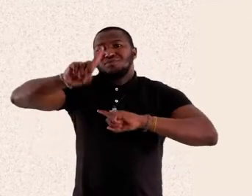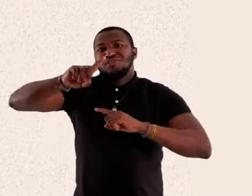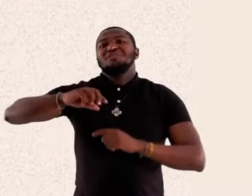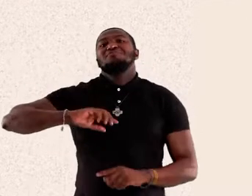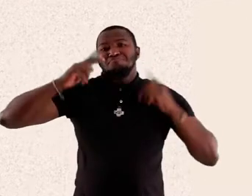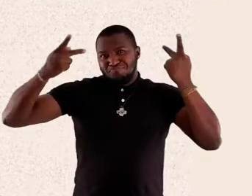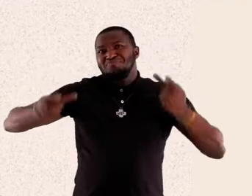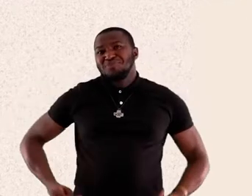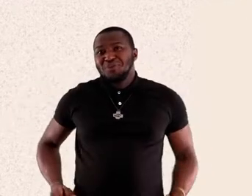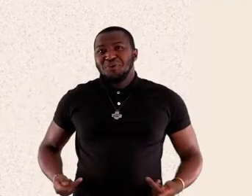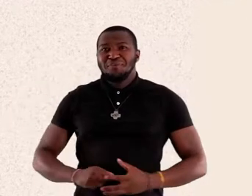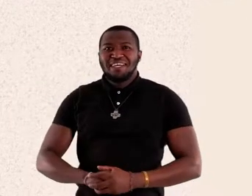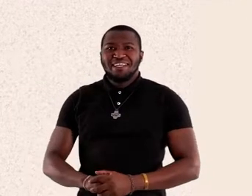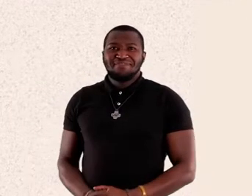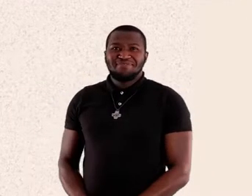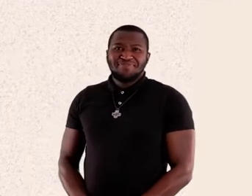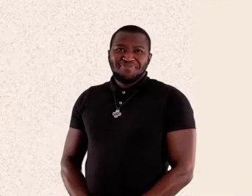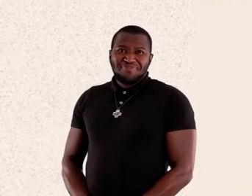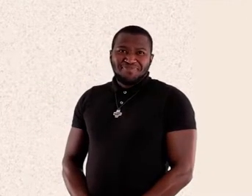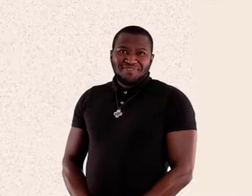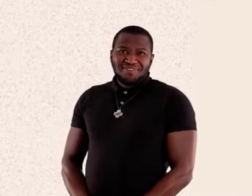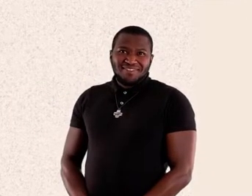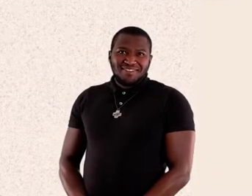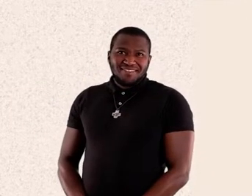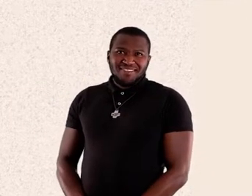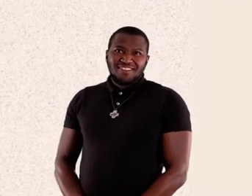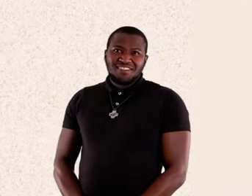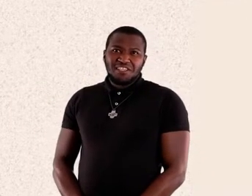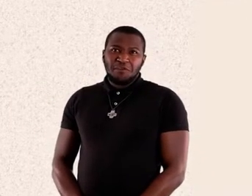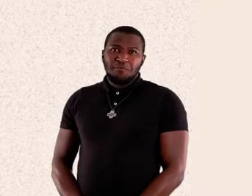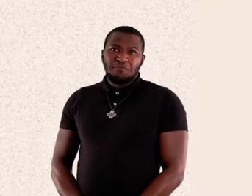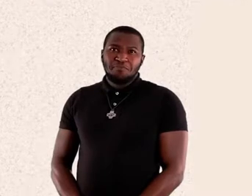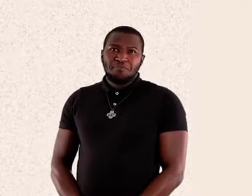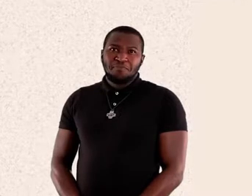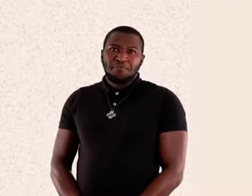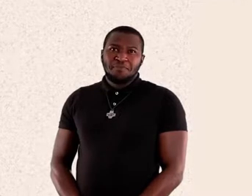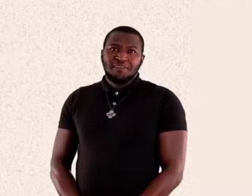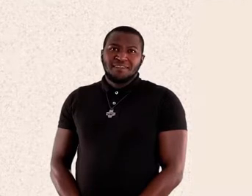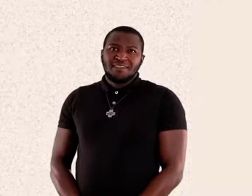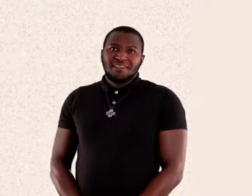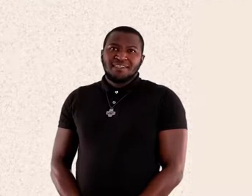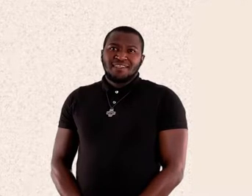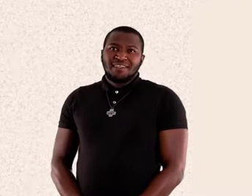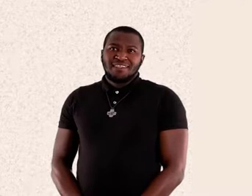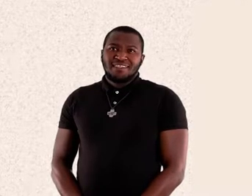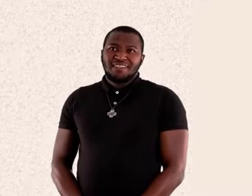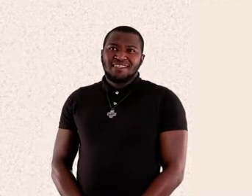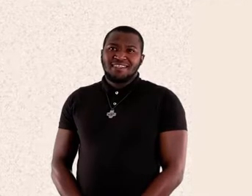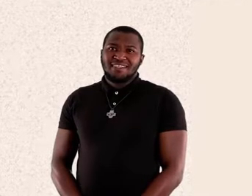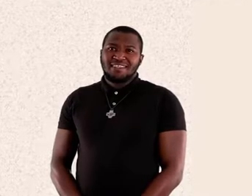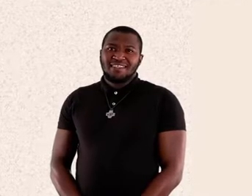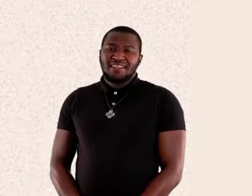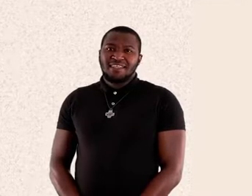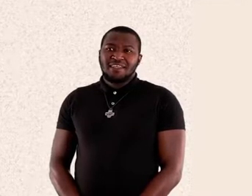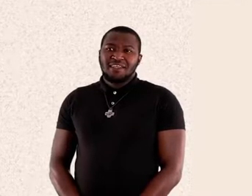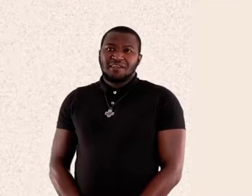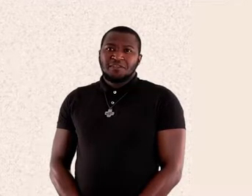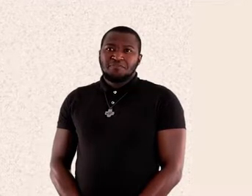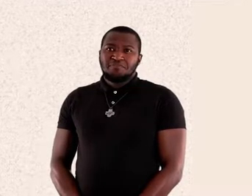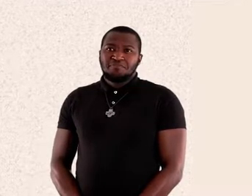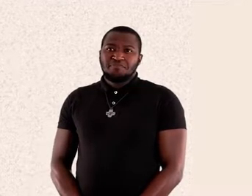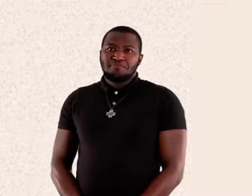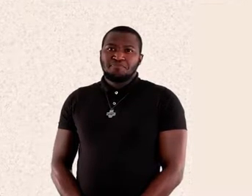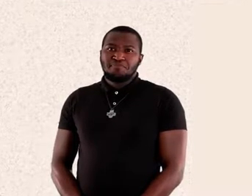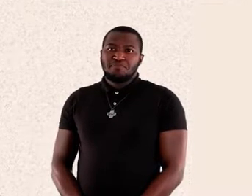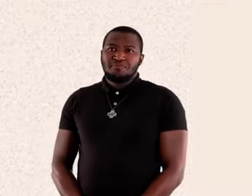E aí a Copa o delay é essa é uma